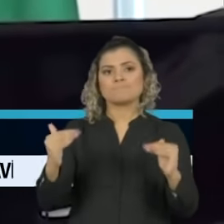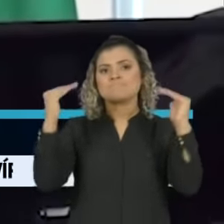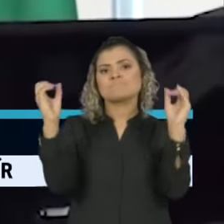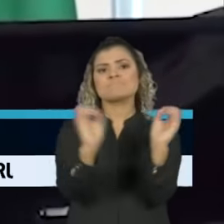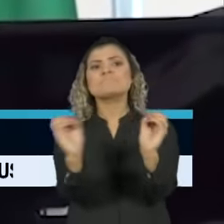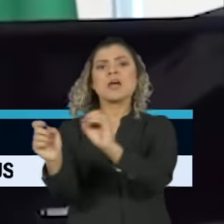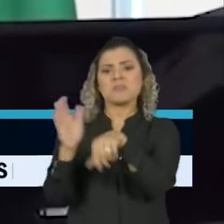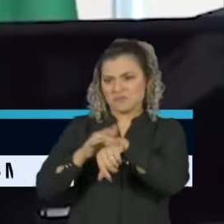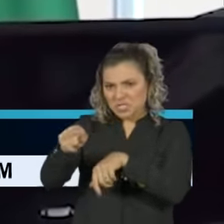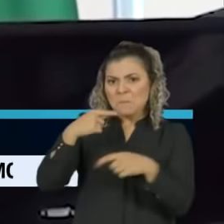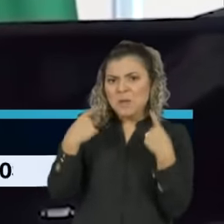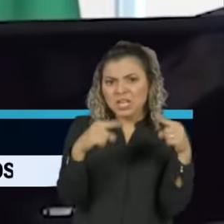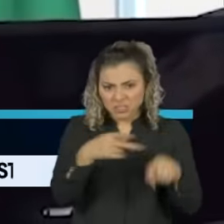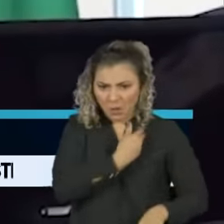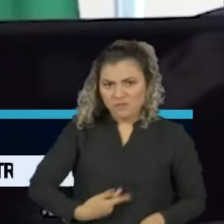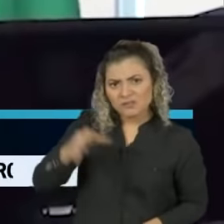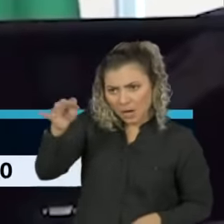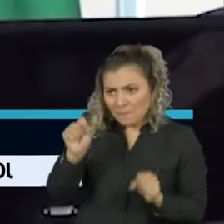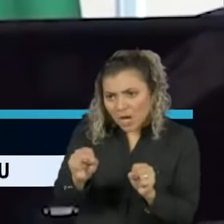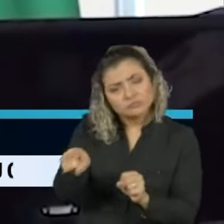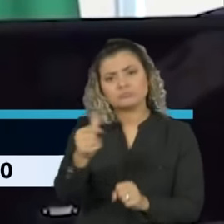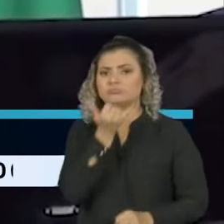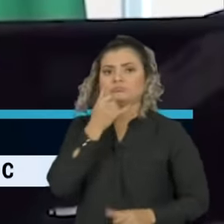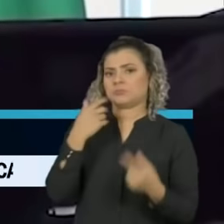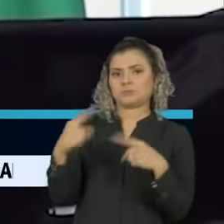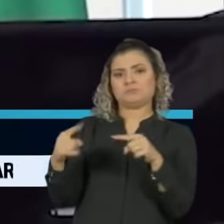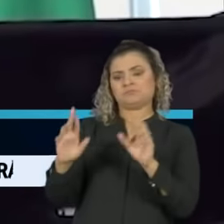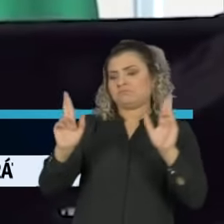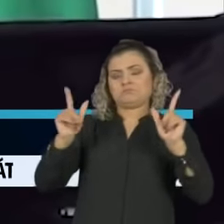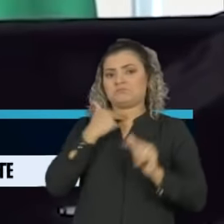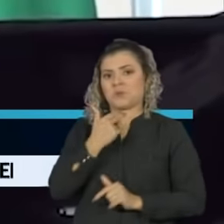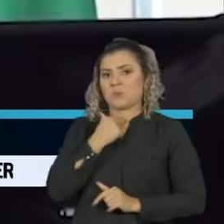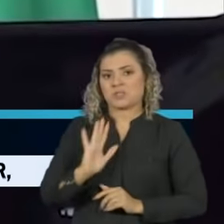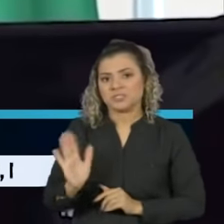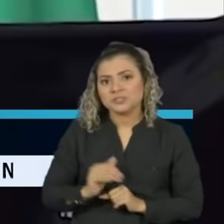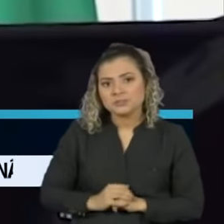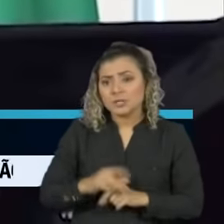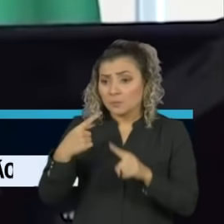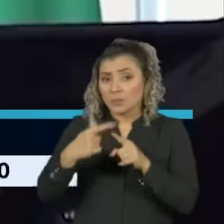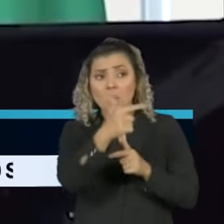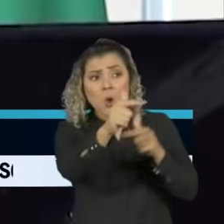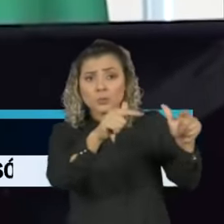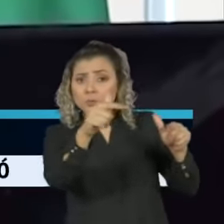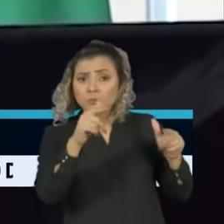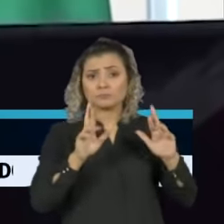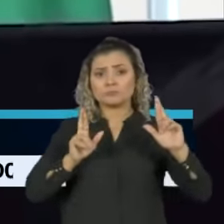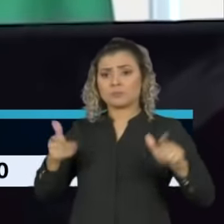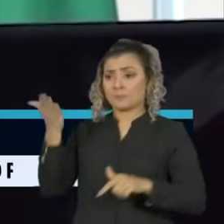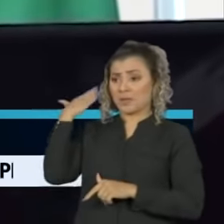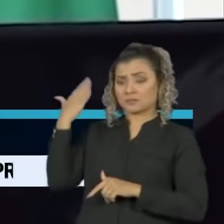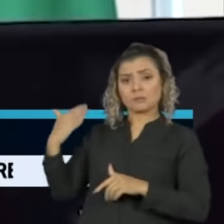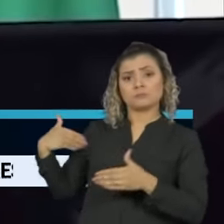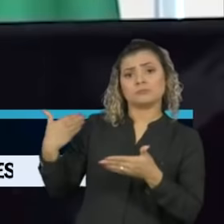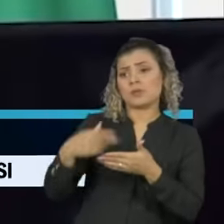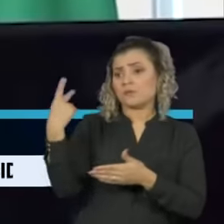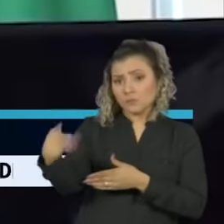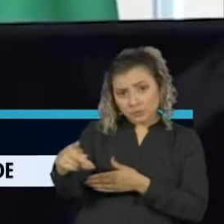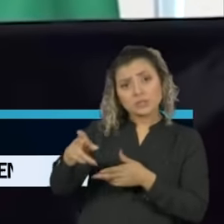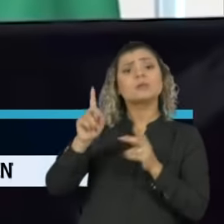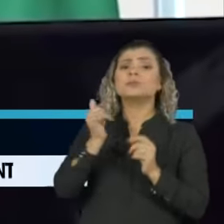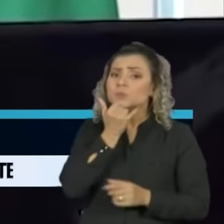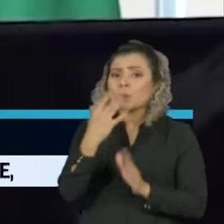para criticar um governo federal que fez completamente diferente o que outros fizeram no passado. Vossa Excelência